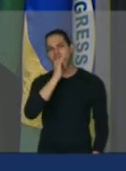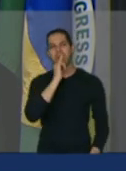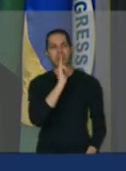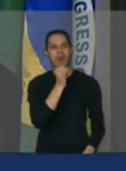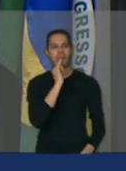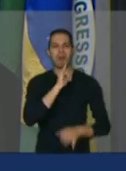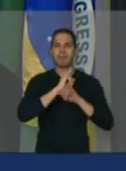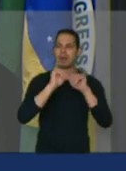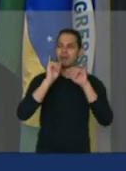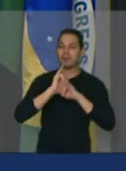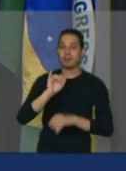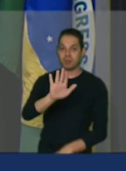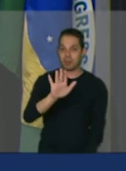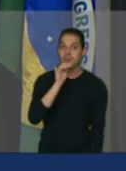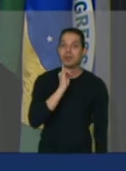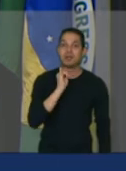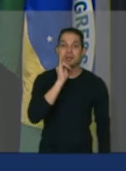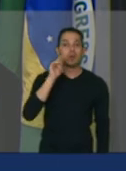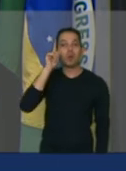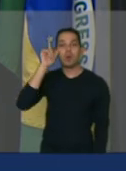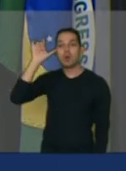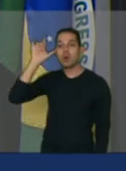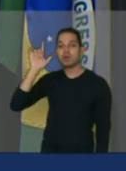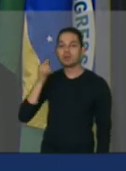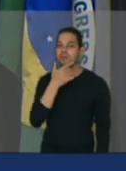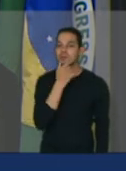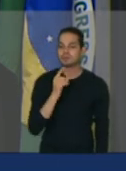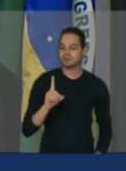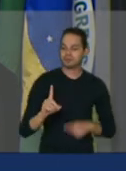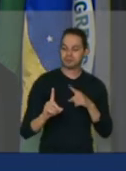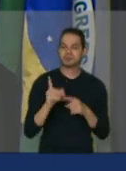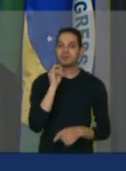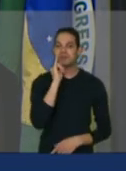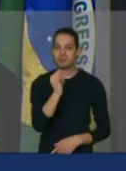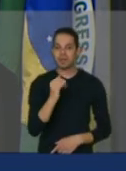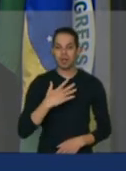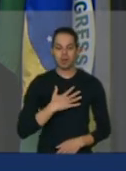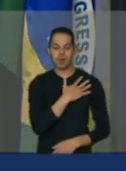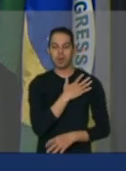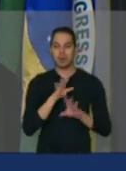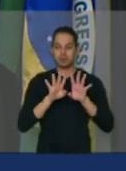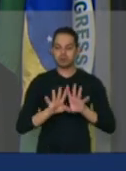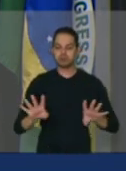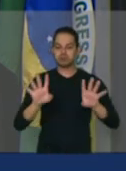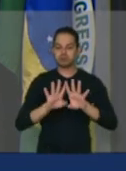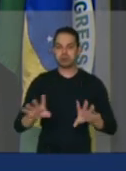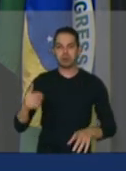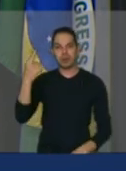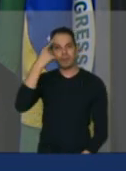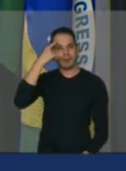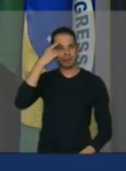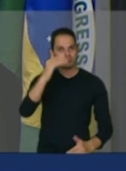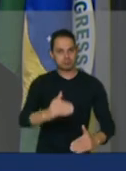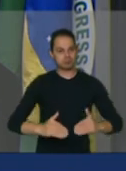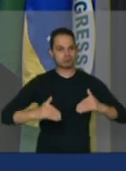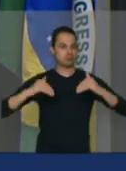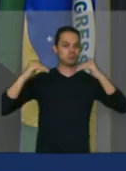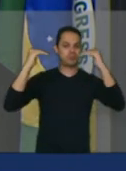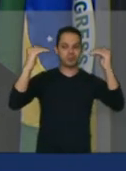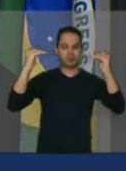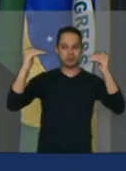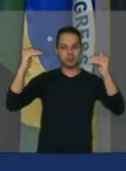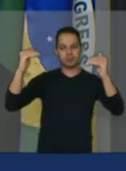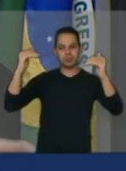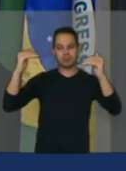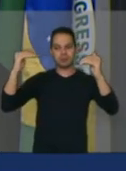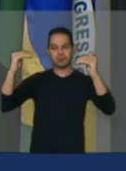Ontem mesmo ele disse que os militares botaram na cabeça que são superiores, botaram na cabeça